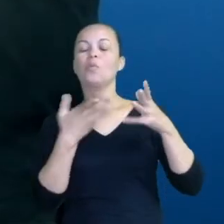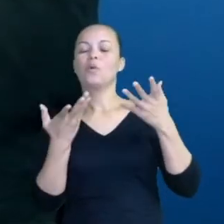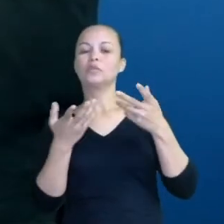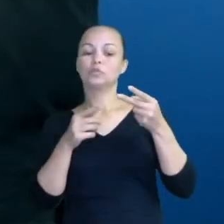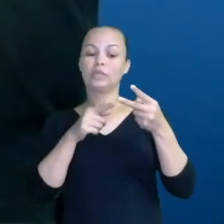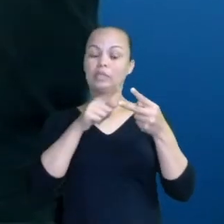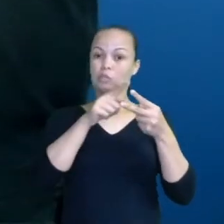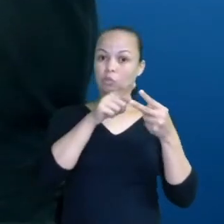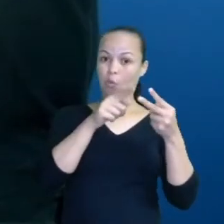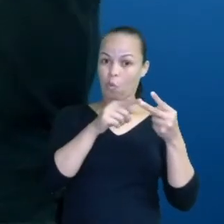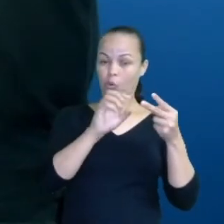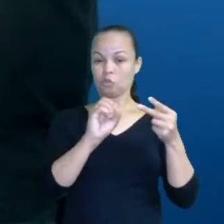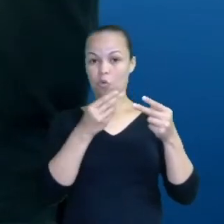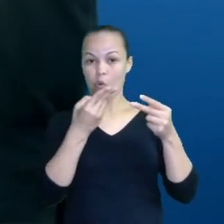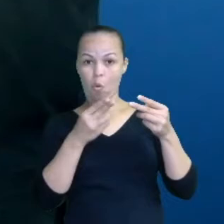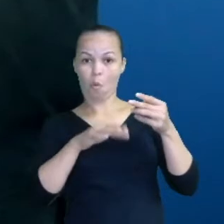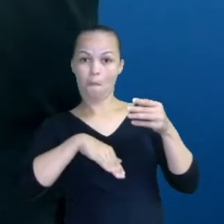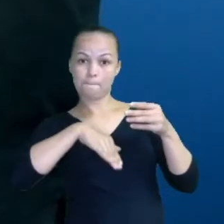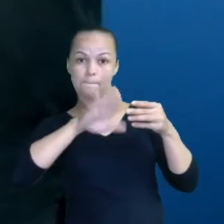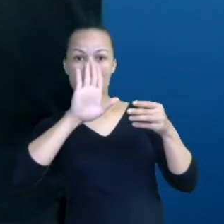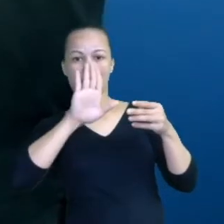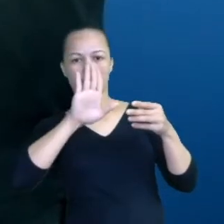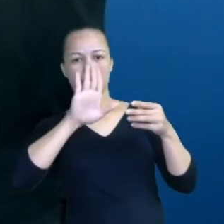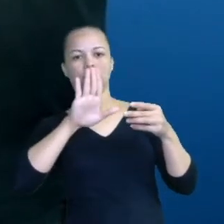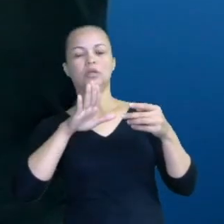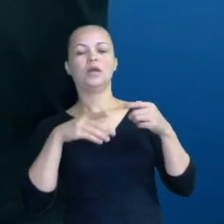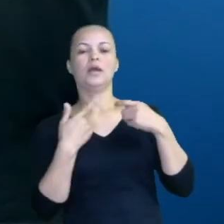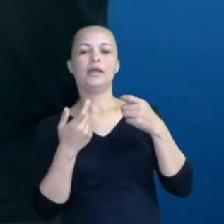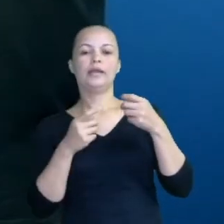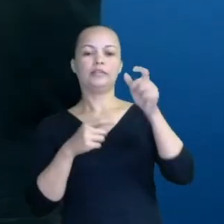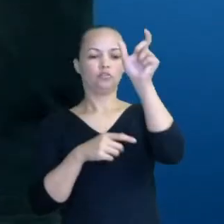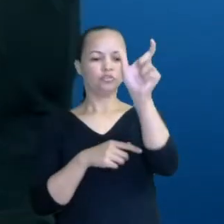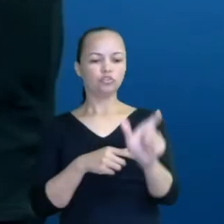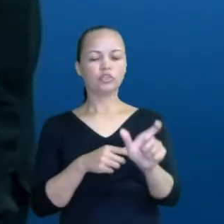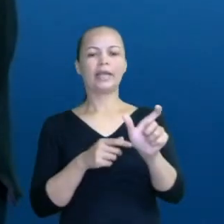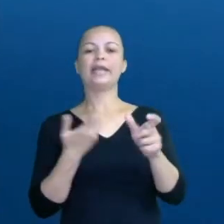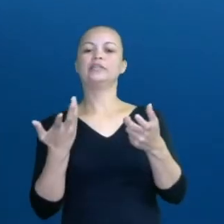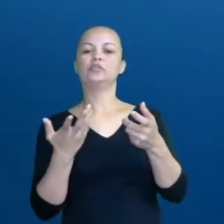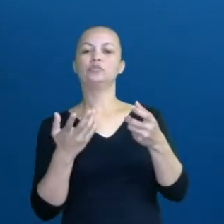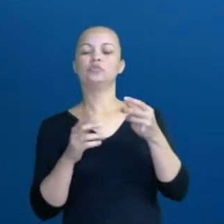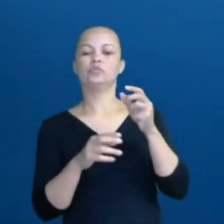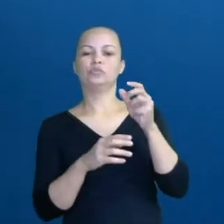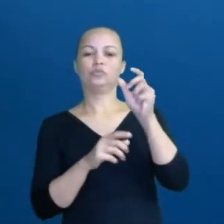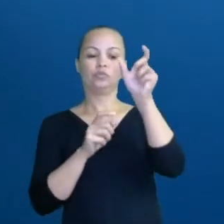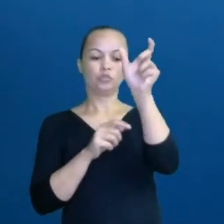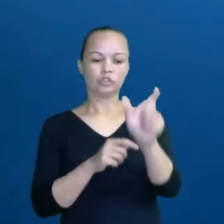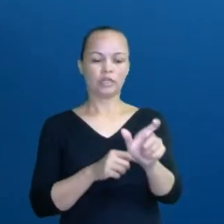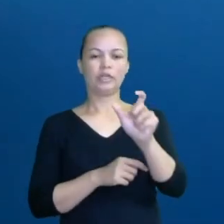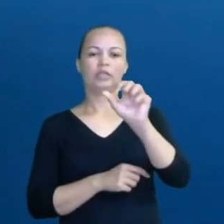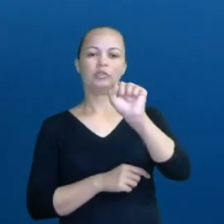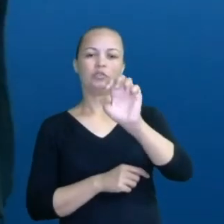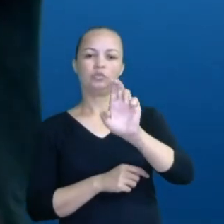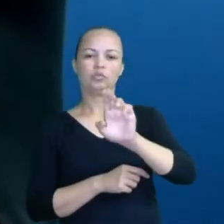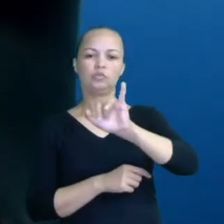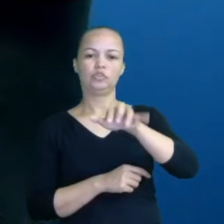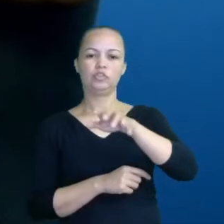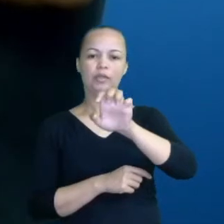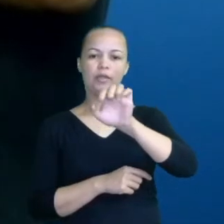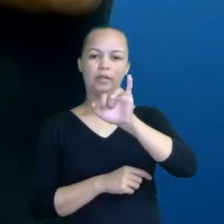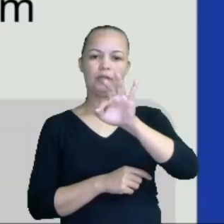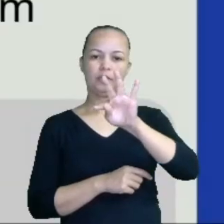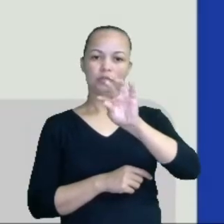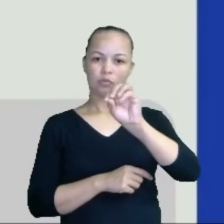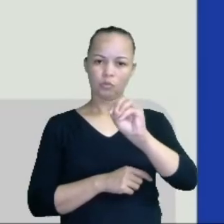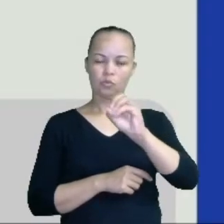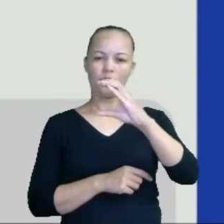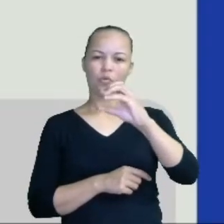possui dois ou mais núcleos, esse sujeito é chamado de sujeito composto.